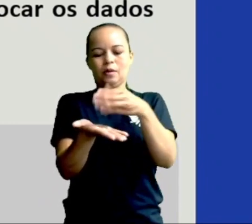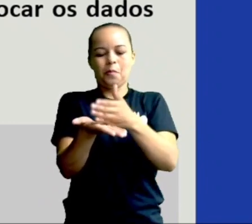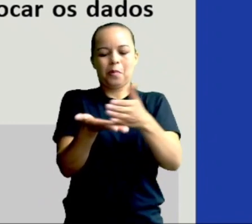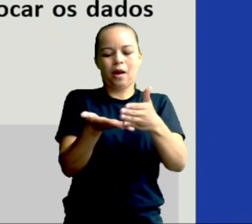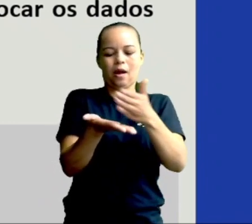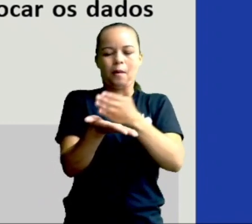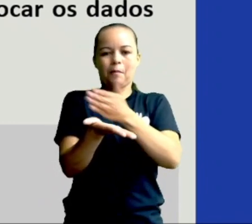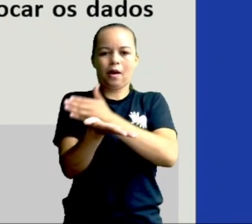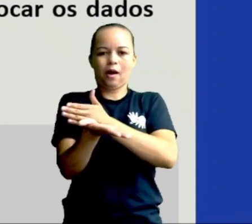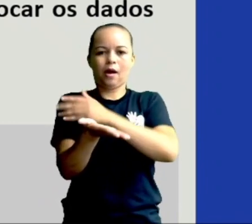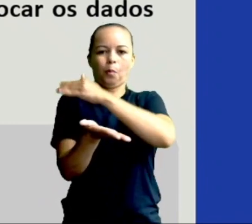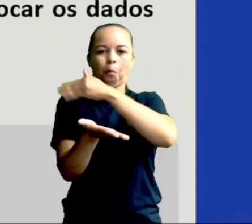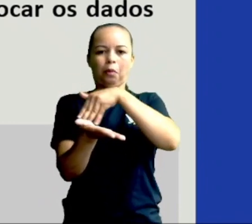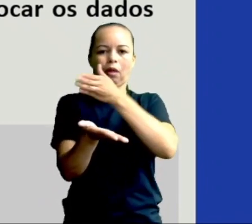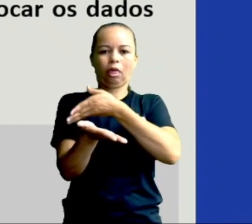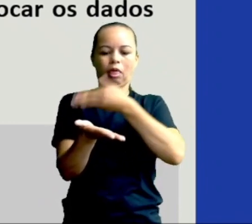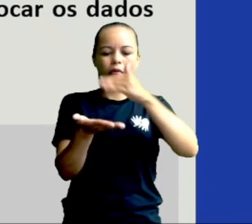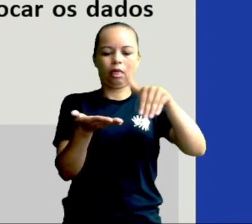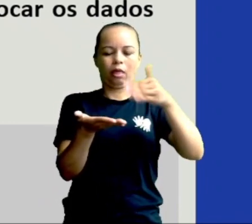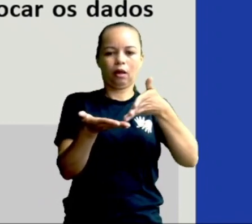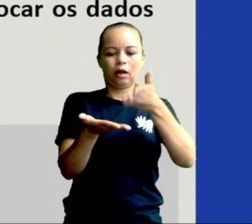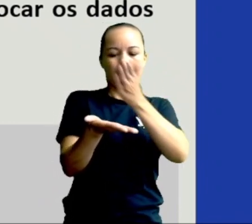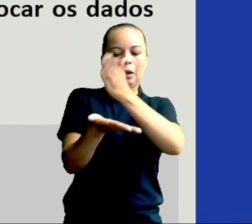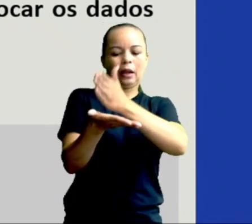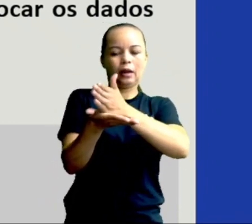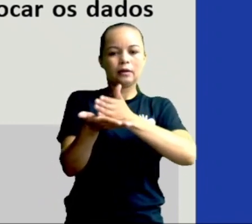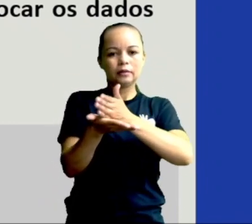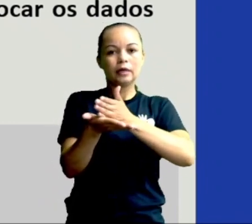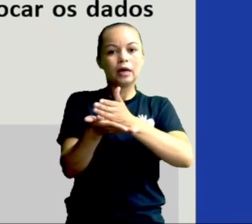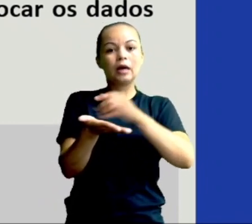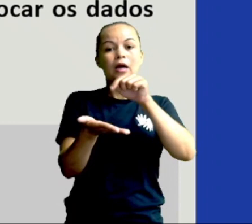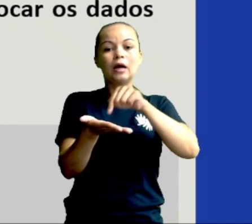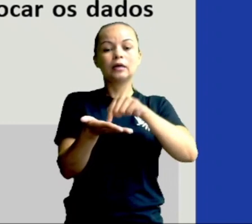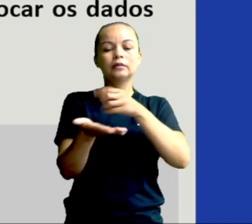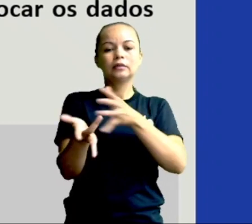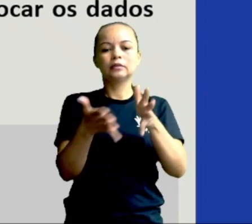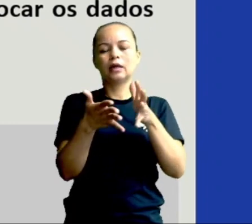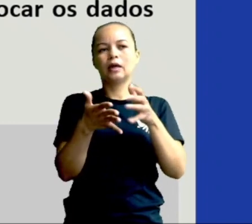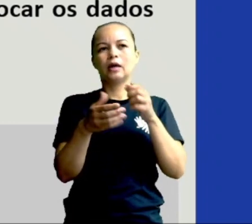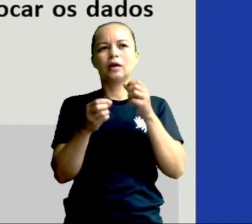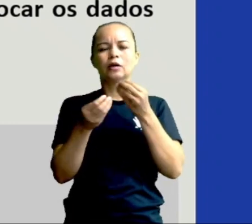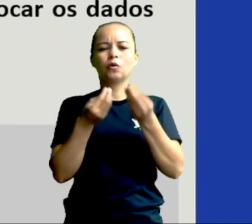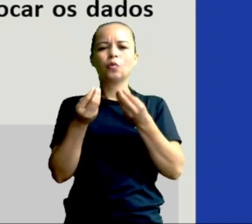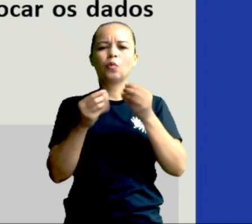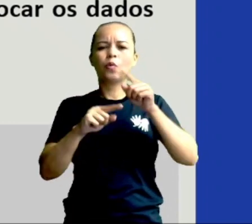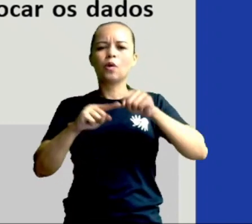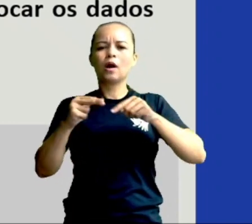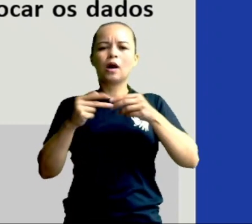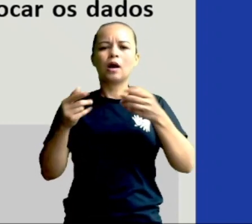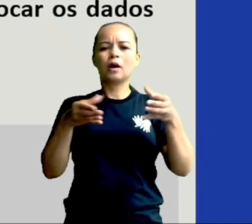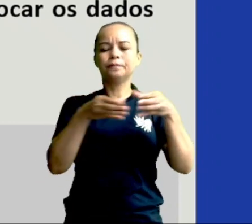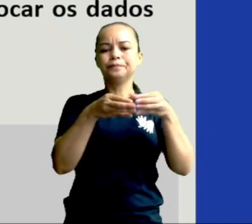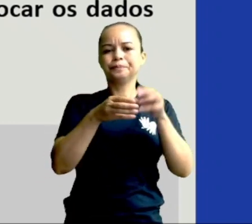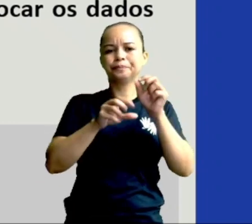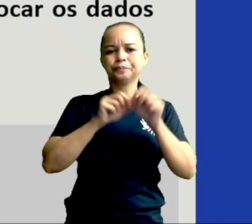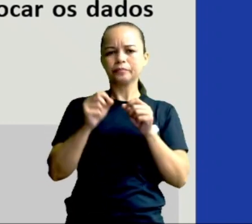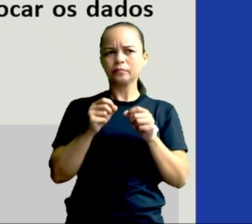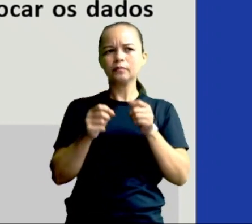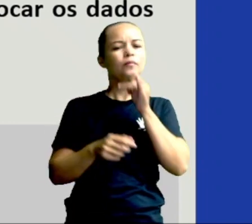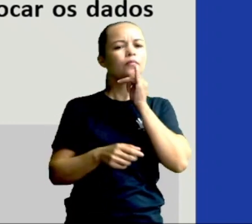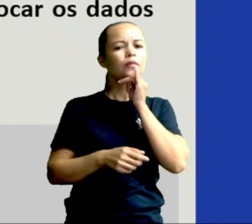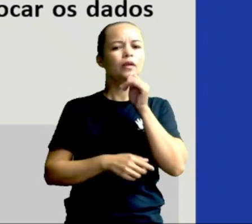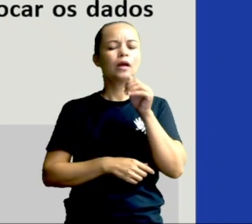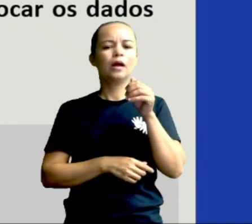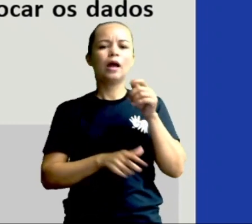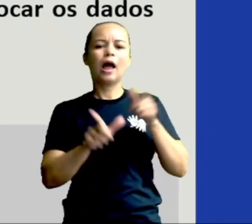dados, tá? Então, eu preciso colocar em rol, em ordem crescente ou decrescente, para não ocorrer o erro de eu chegar lá. Ó. Se eu fosse voltar ali na letra A, onde